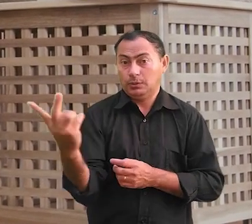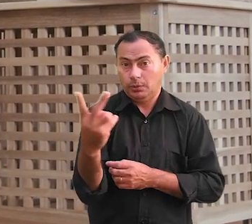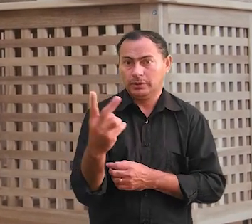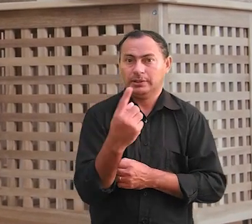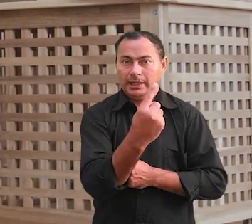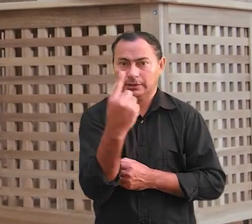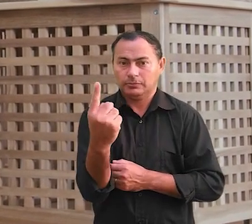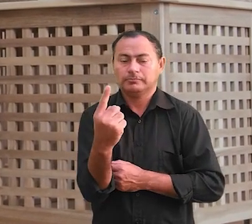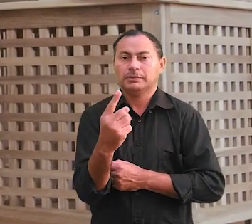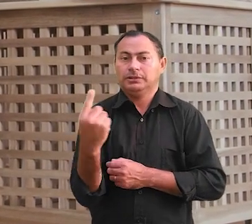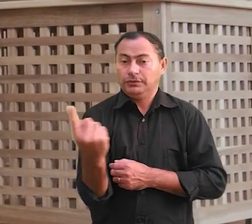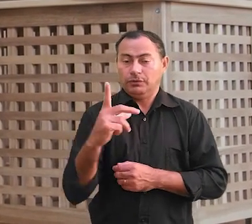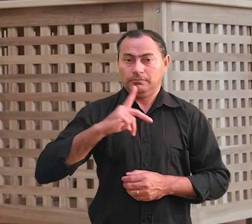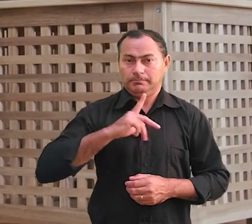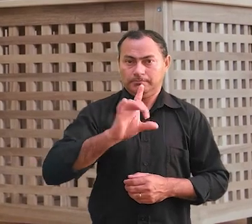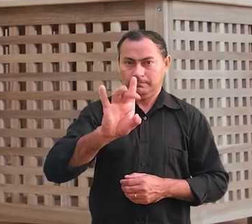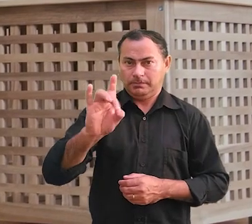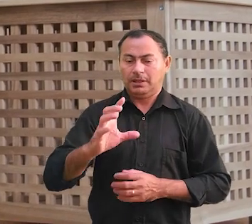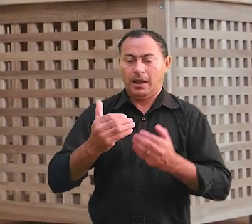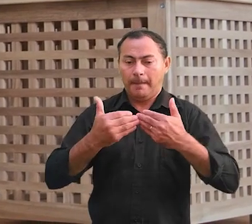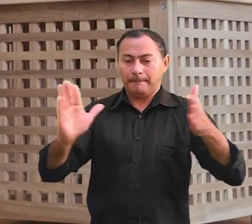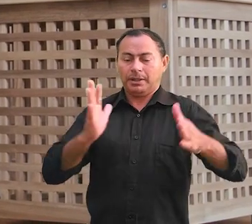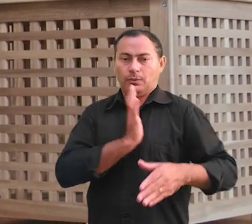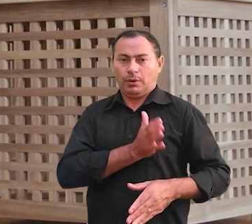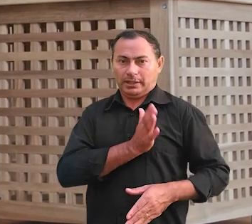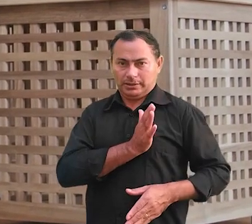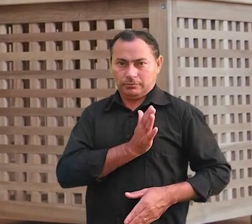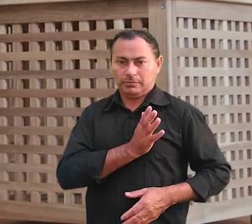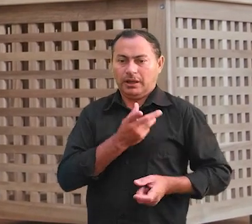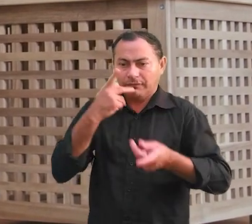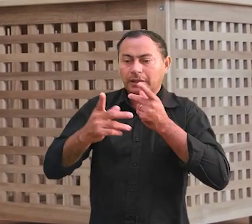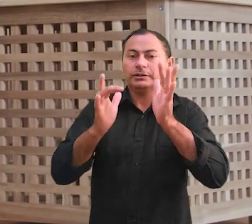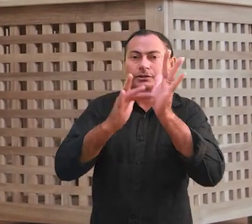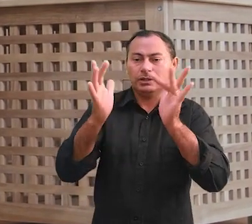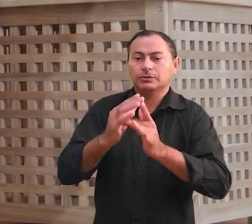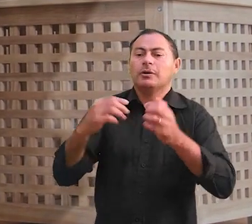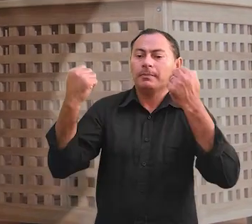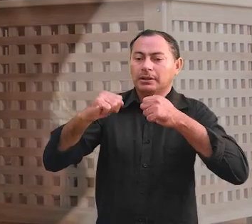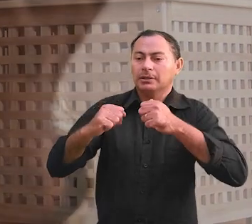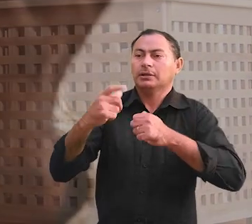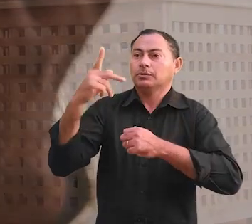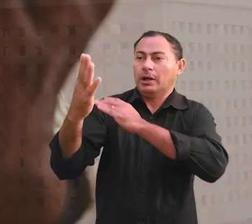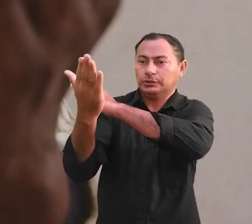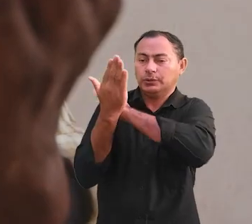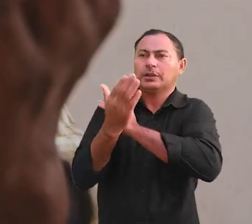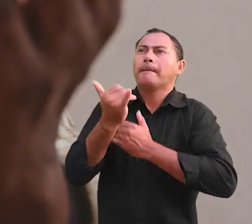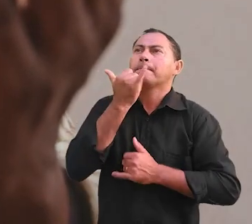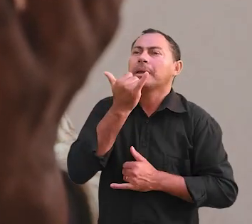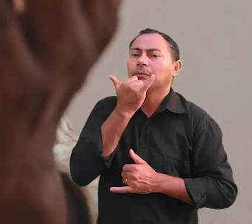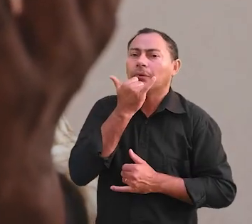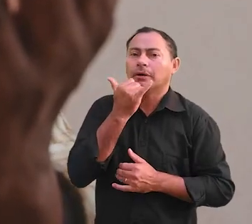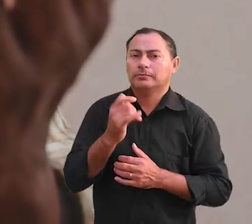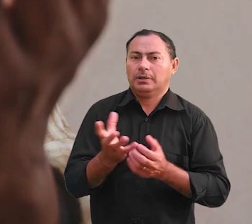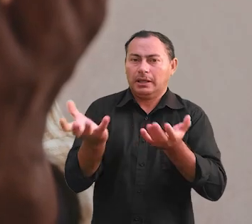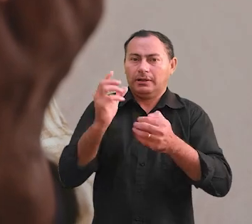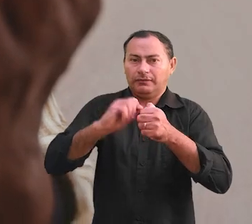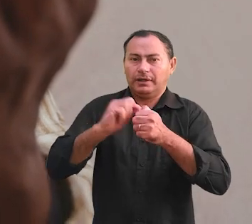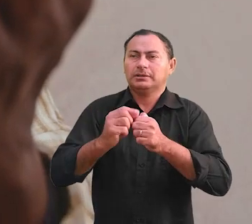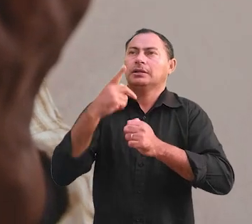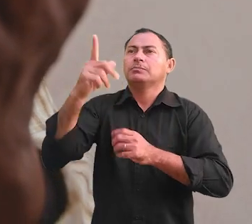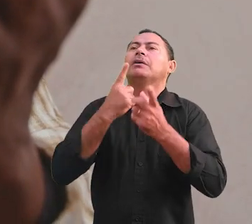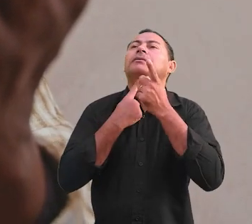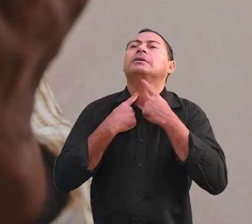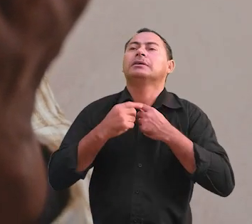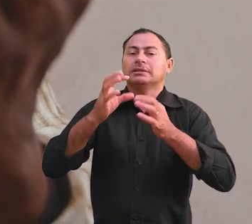se vocês dois cada um individualmente abrindo o coração e dizer Jesus Eu preciso da tua ajuda perdoa-me